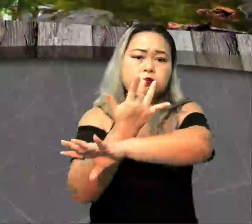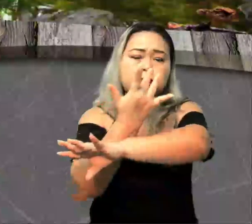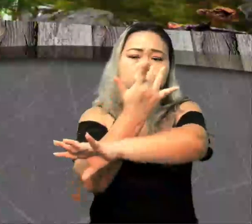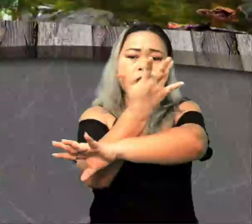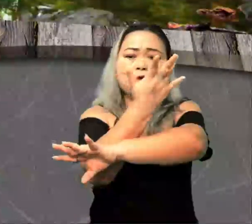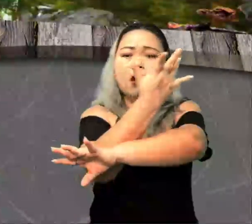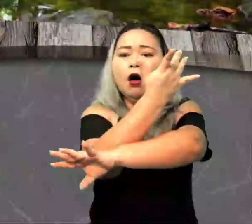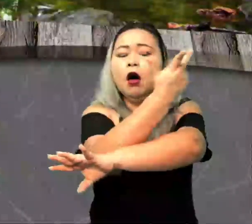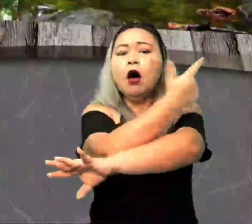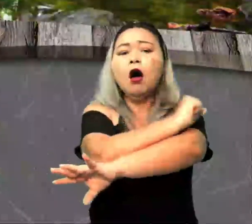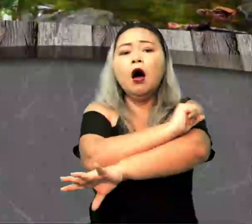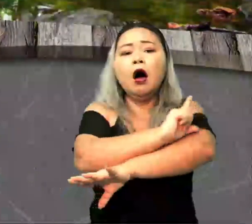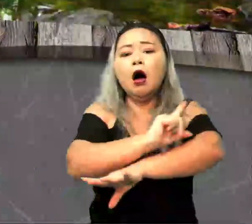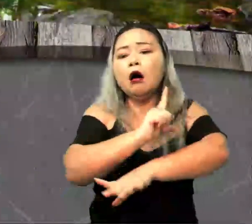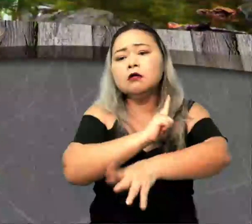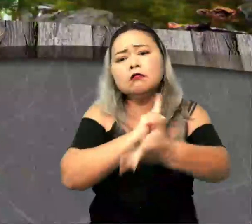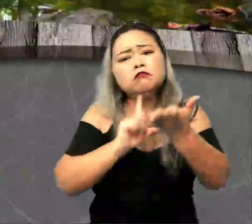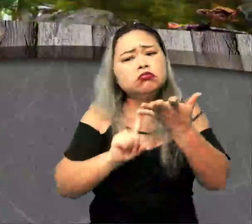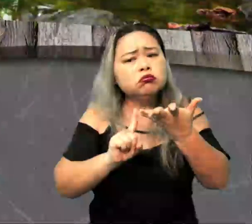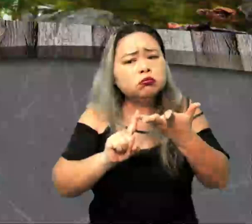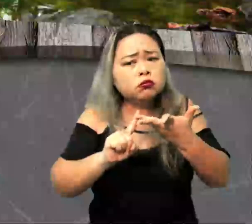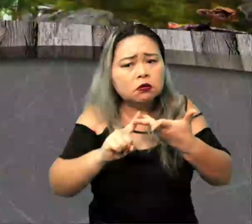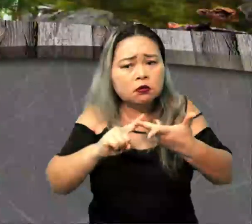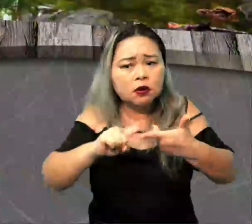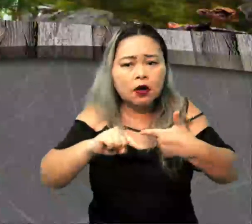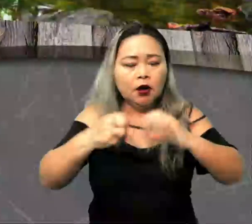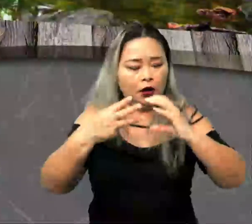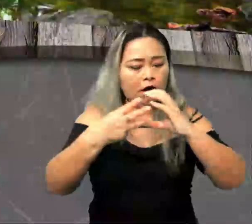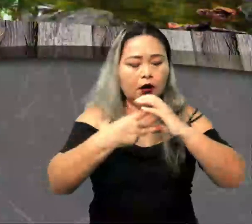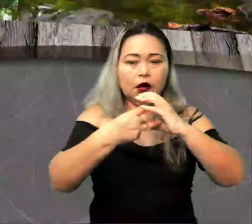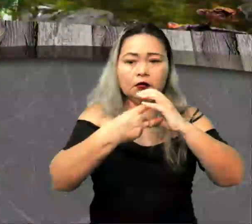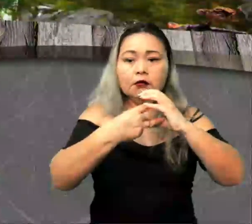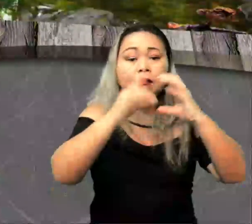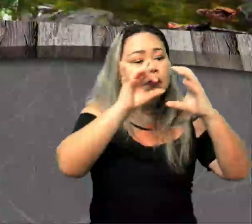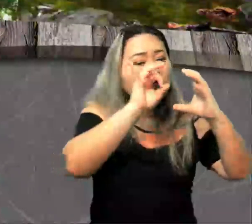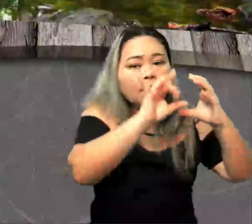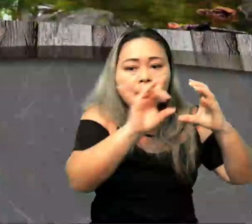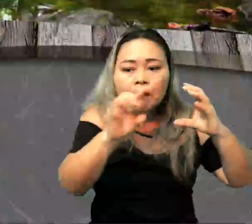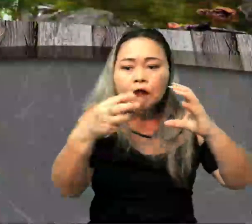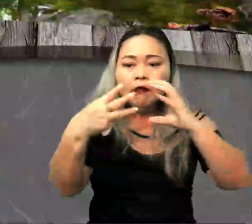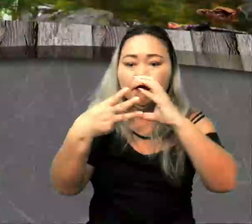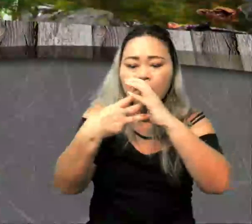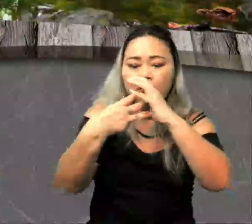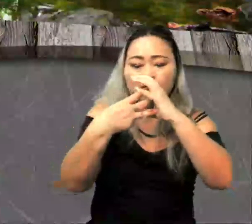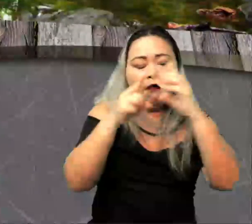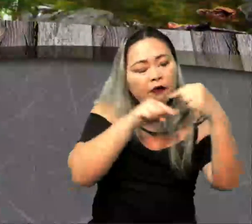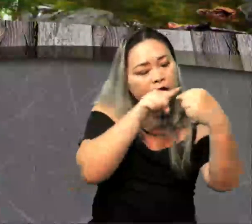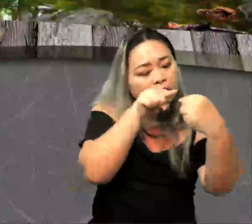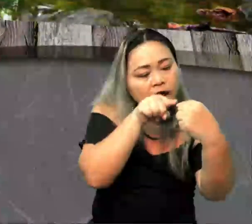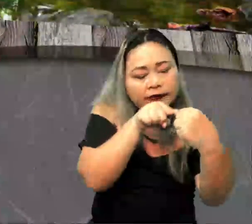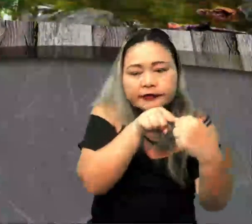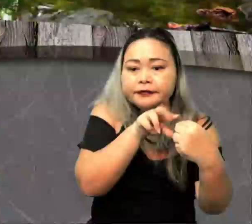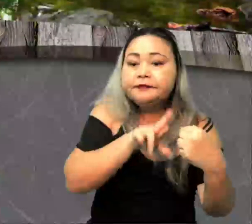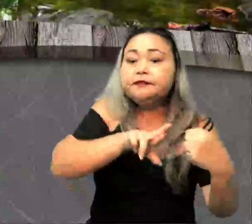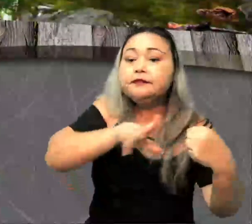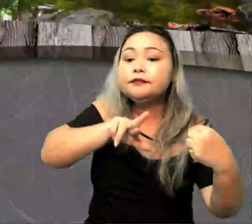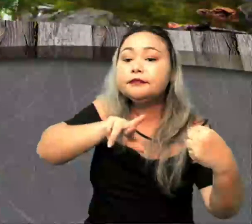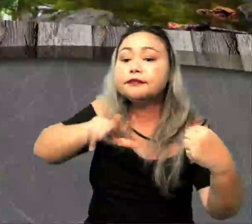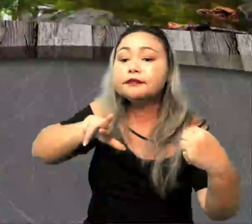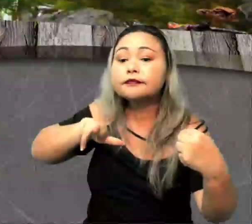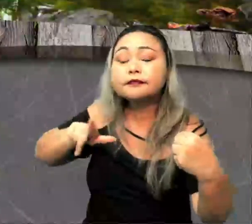que vão ter inúmeras células. Cada uma dessas células tem uma funcionalidade